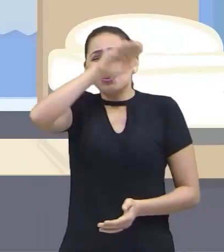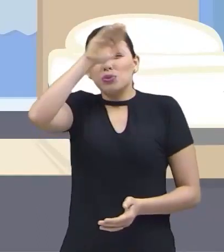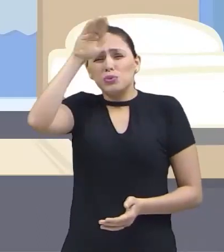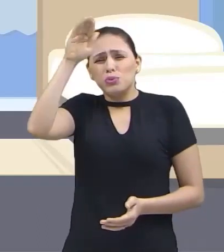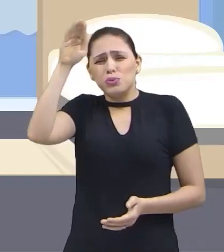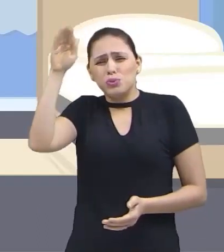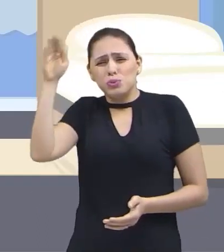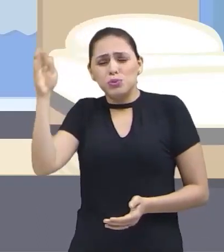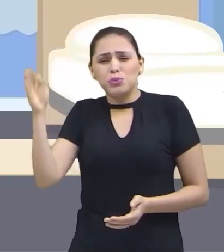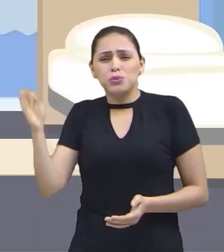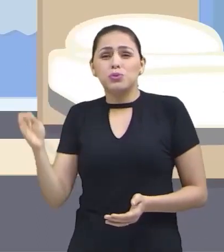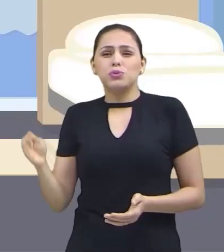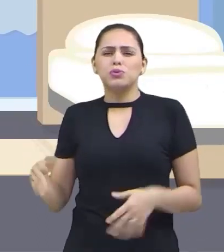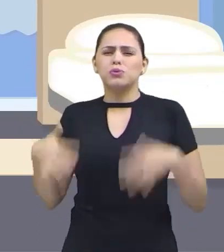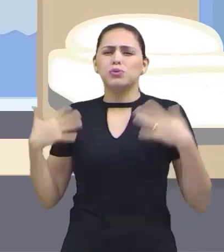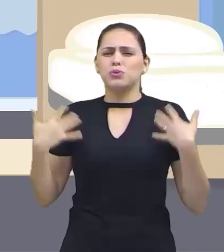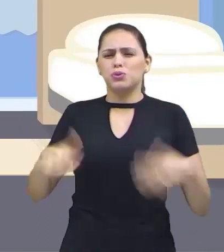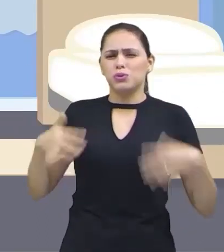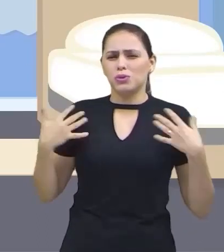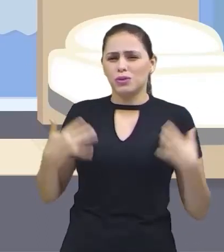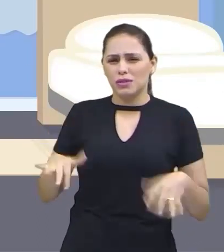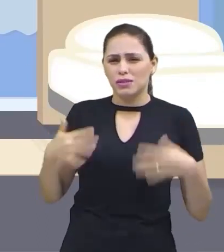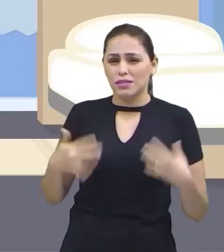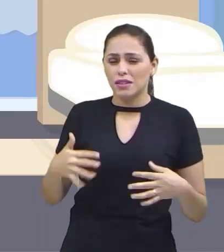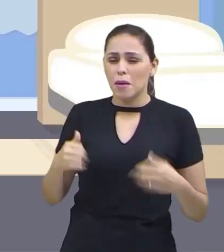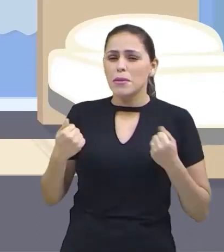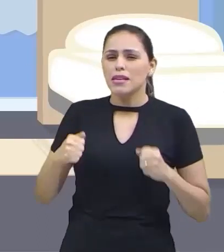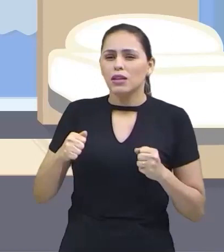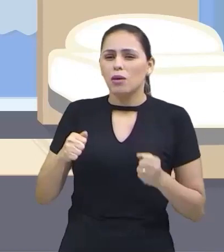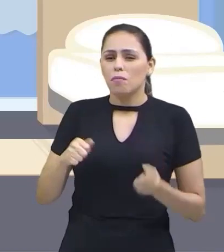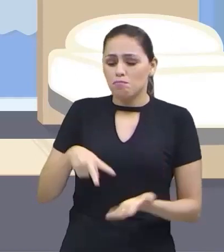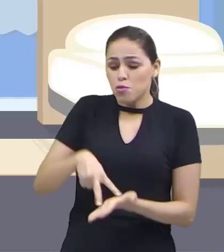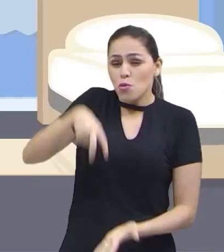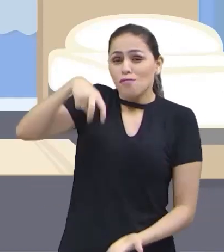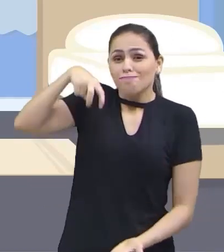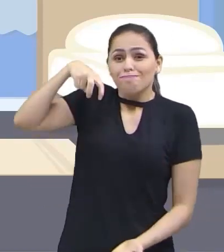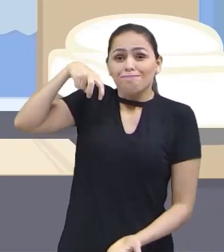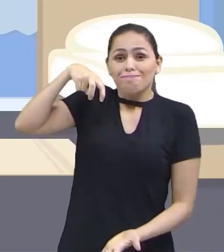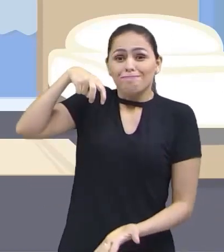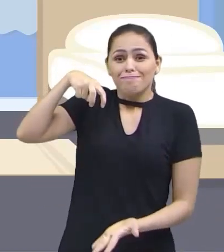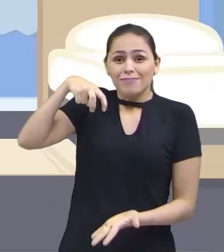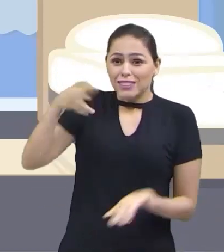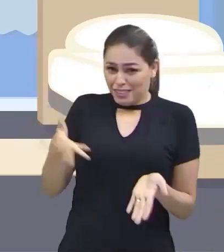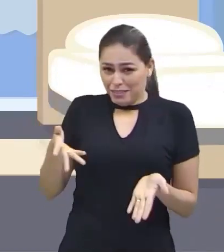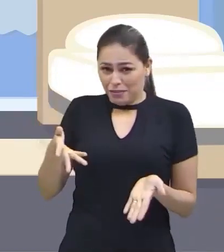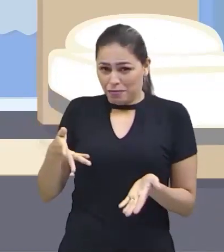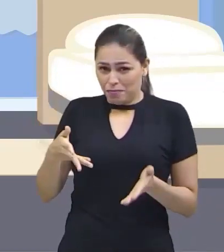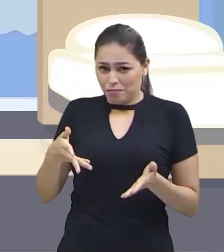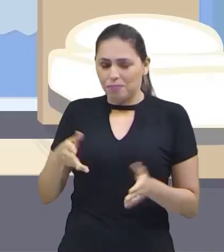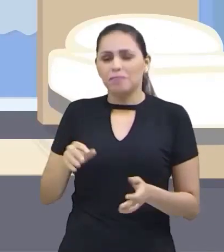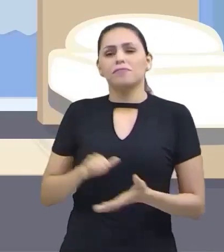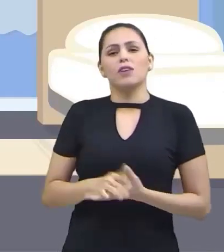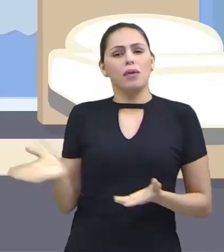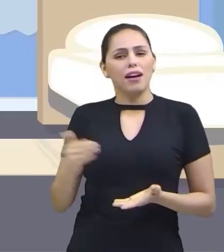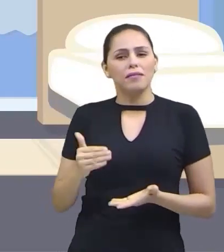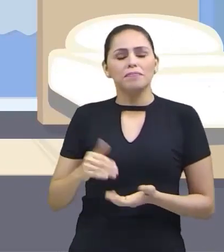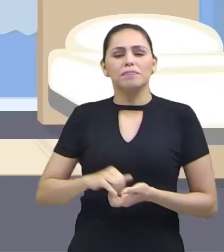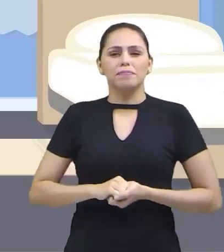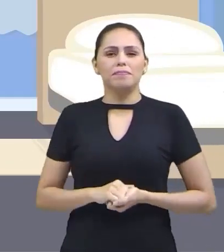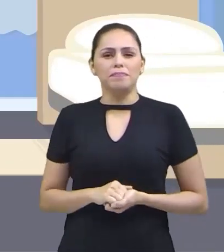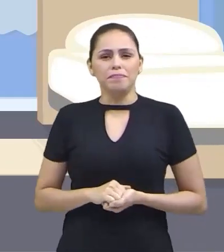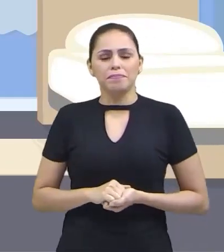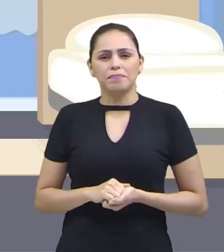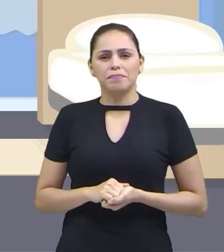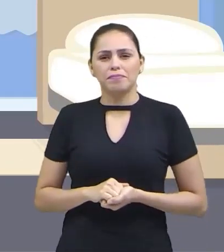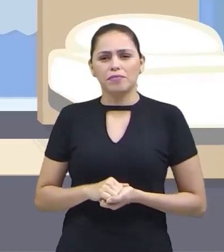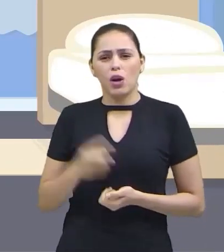bem grandona. Pra gente chegar lá no topo, a gente vai dar um pulo bem alto. Vamos lá. Prepara comigo pra gente chegar no topo da montanha. Quando eu falar